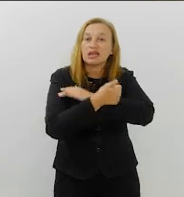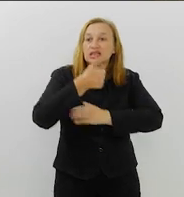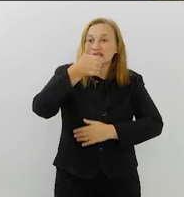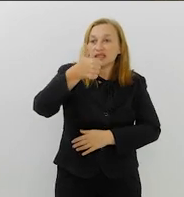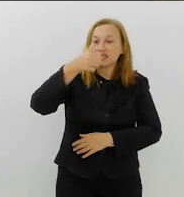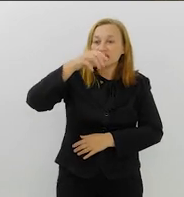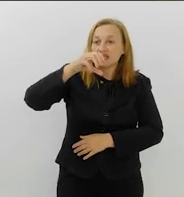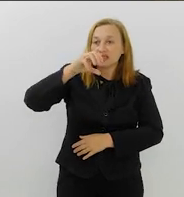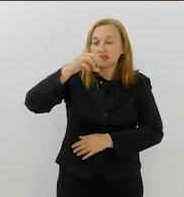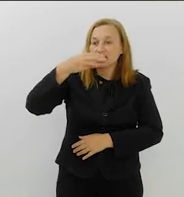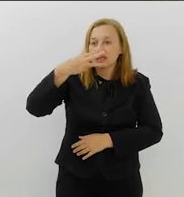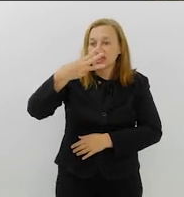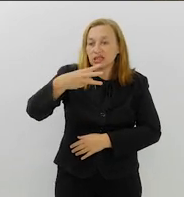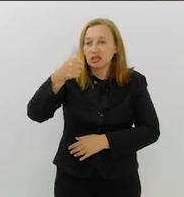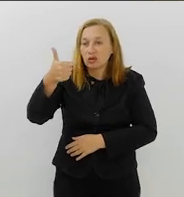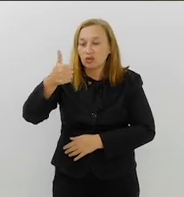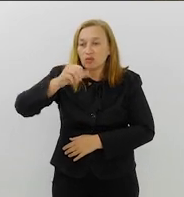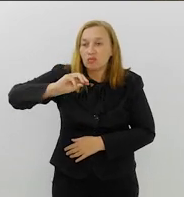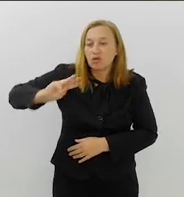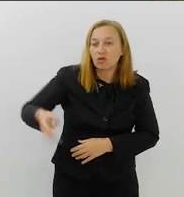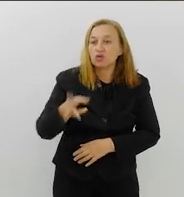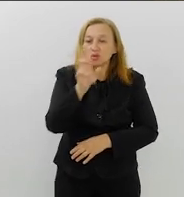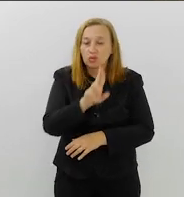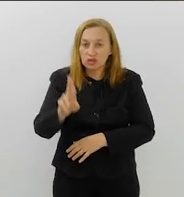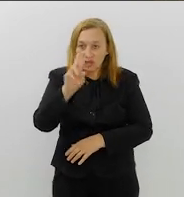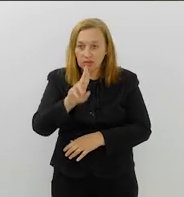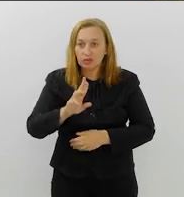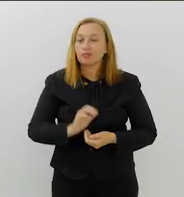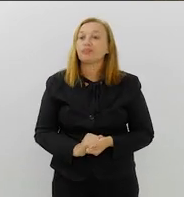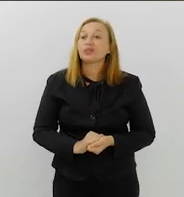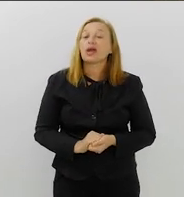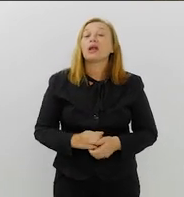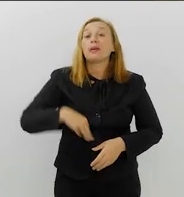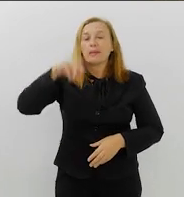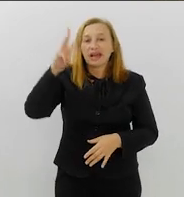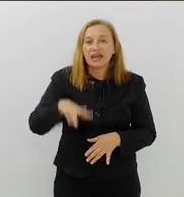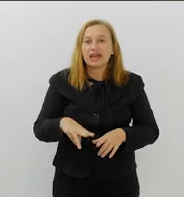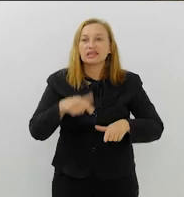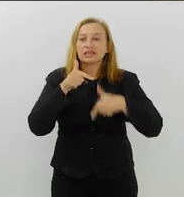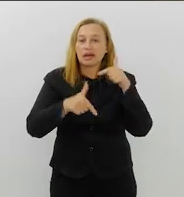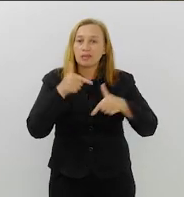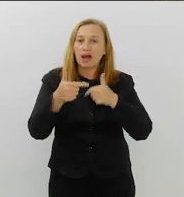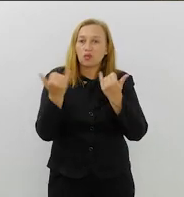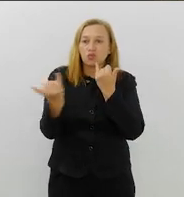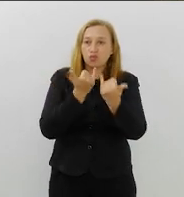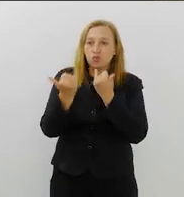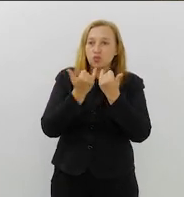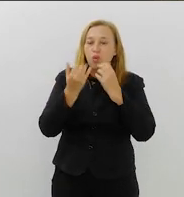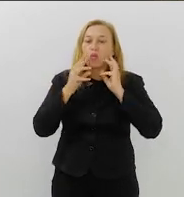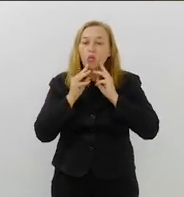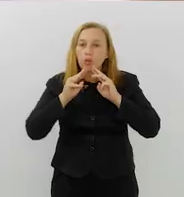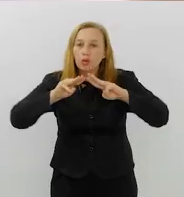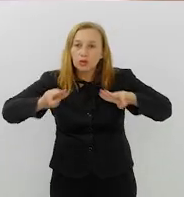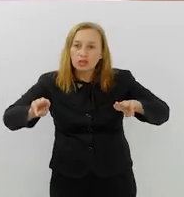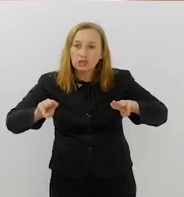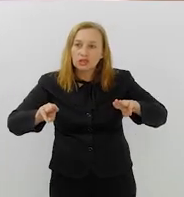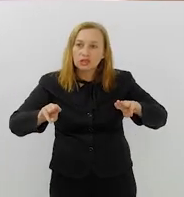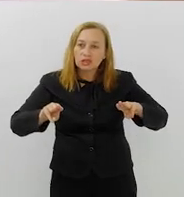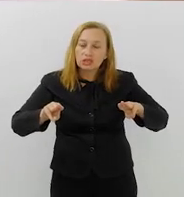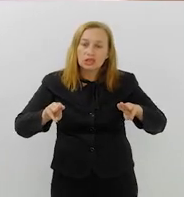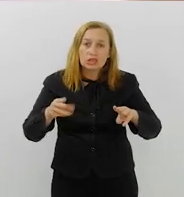131 milhões de contas ativas. Doutora, para quem trabalha com informação, marketing